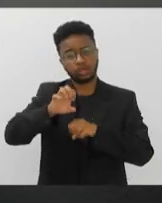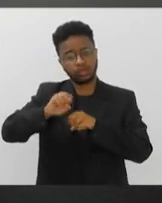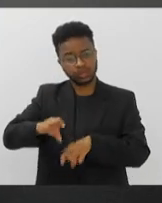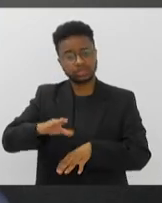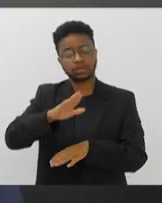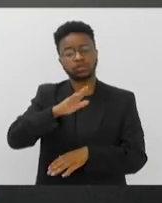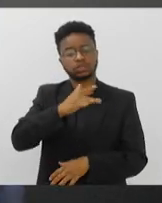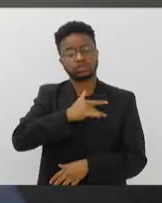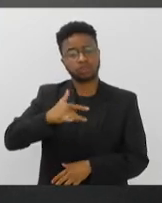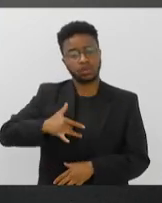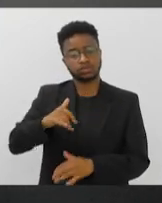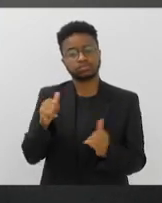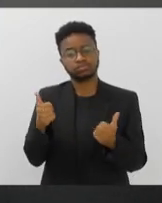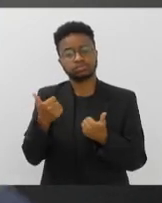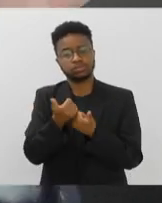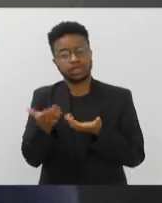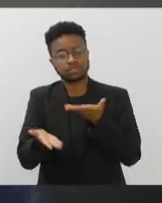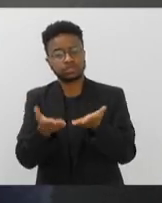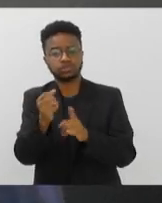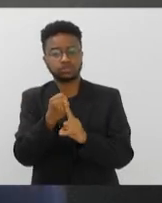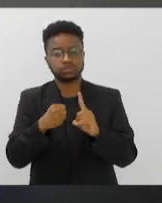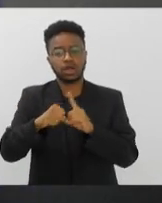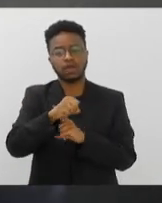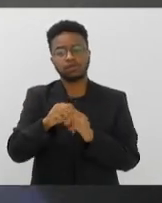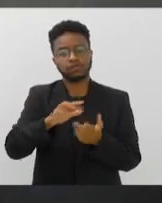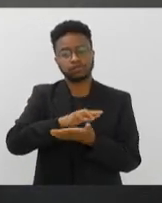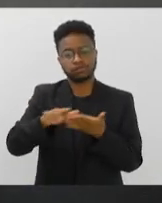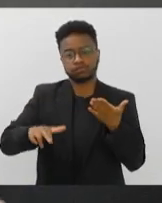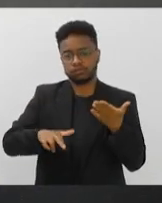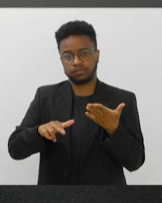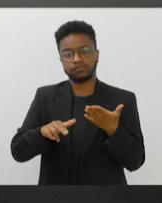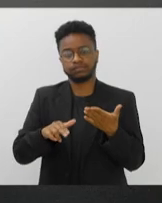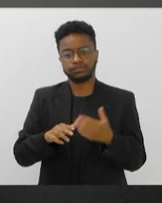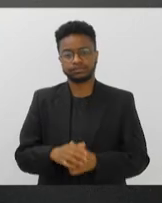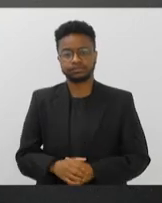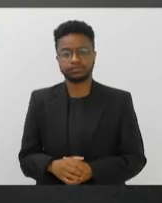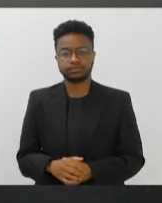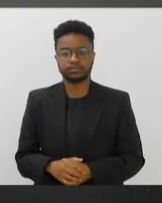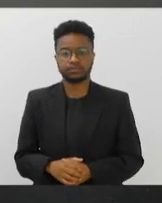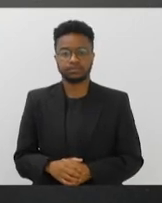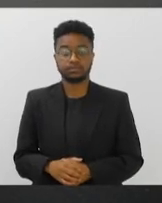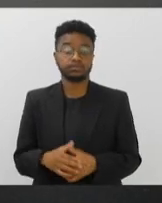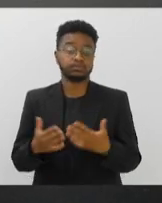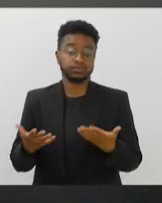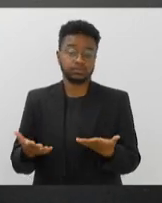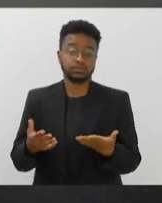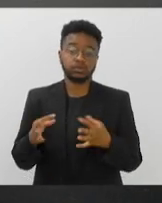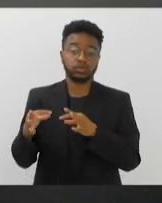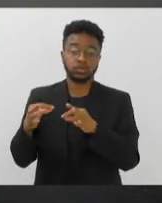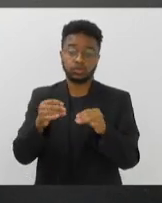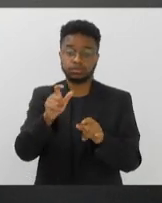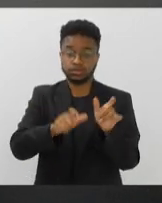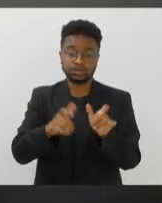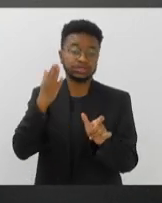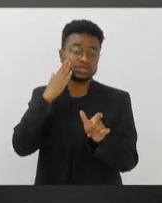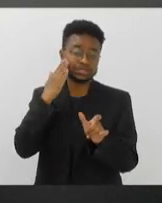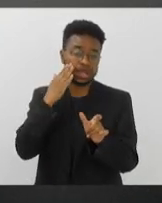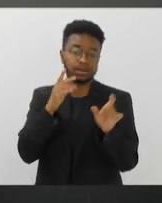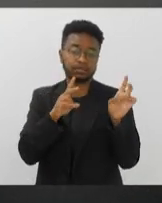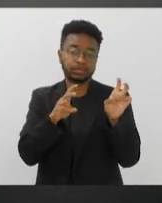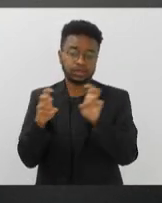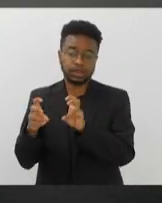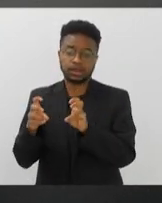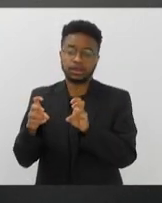Assistência Social tal tal tal tal abrigo minha equipe tal tal todo mundo sabe daquele caso histórico super